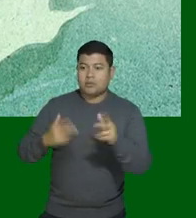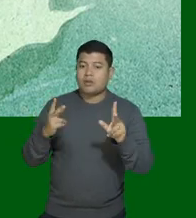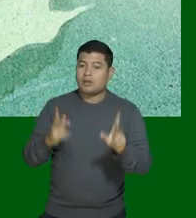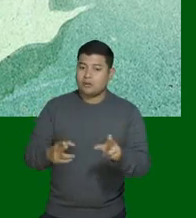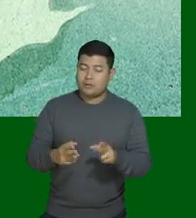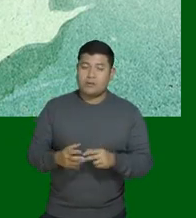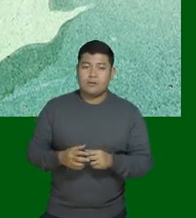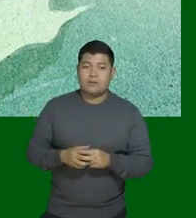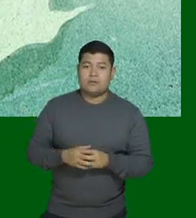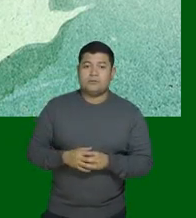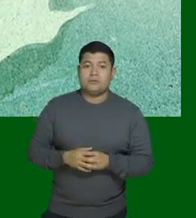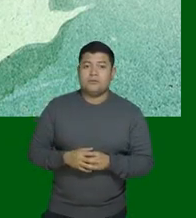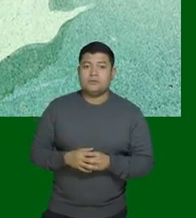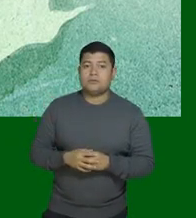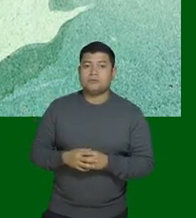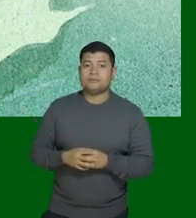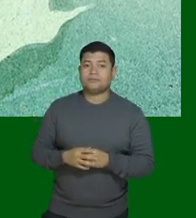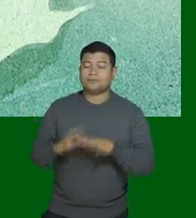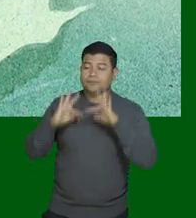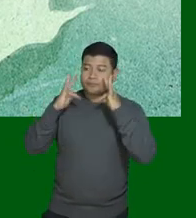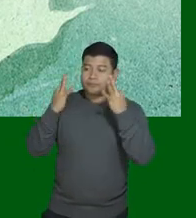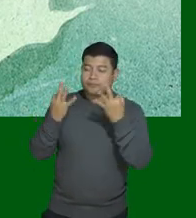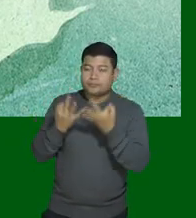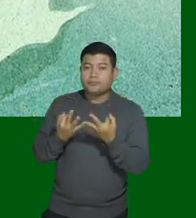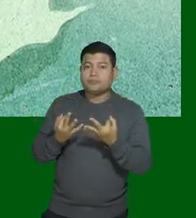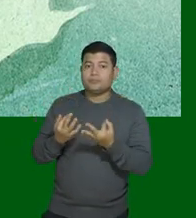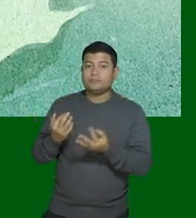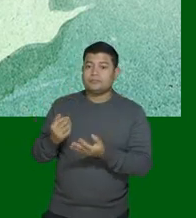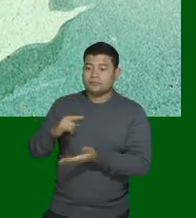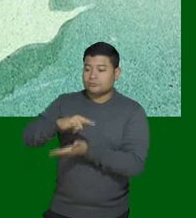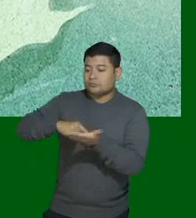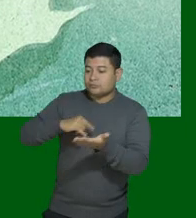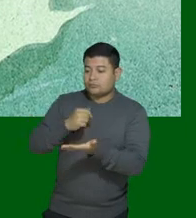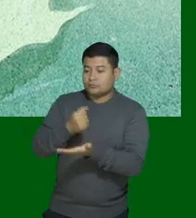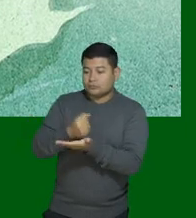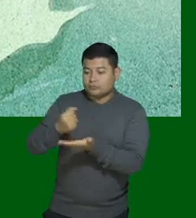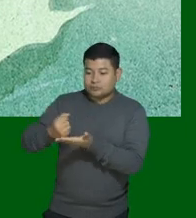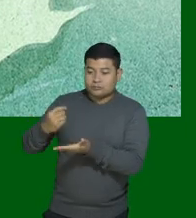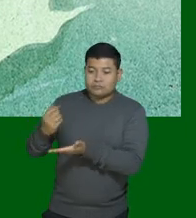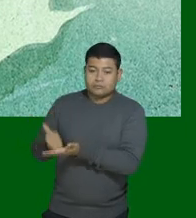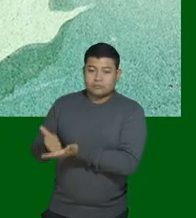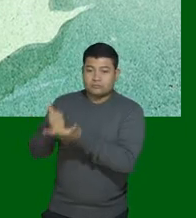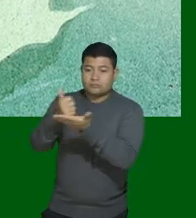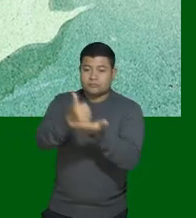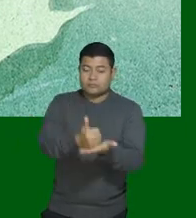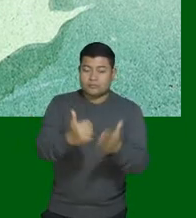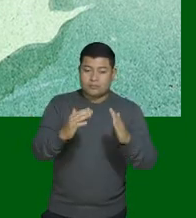Essas pessoas, essas famílias, né, levam esse documento ao seu posto